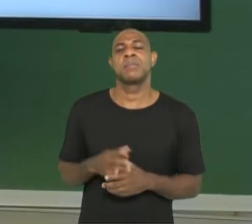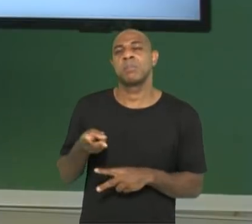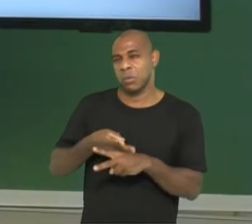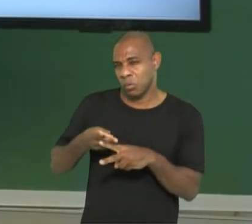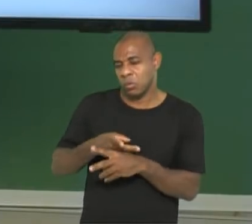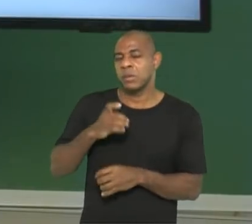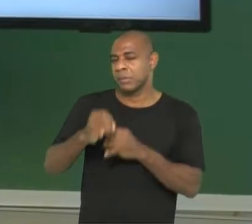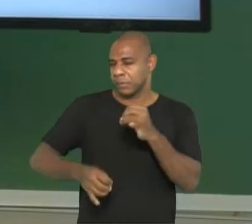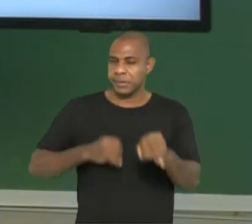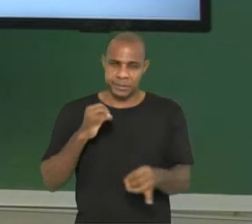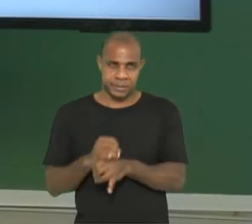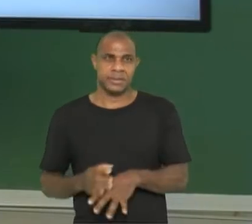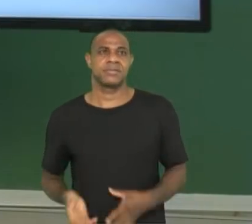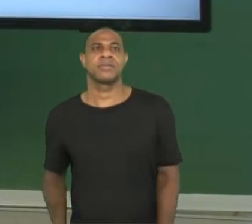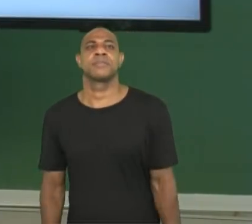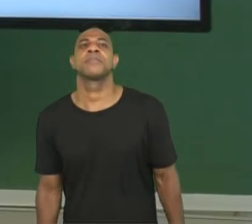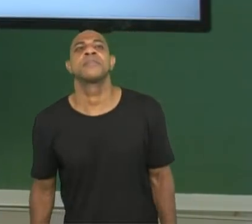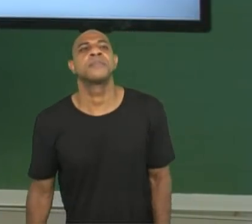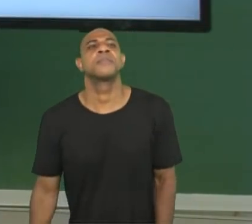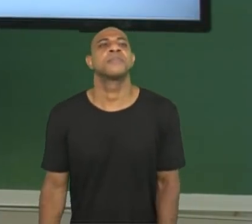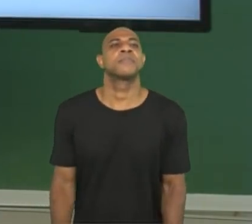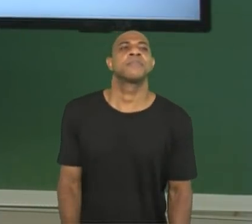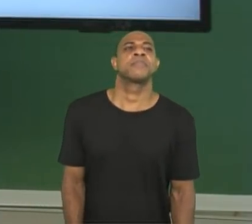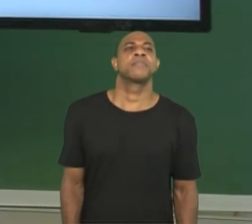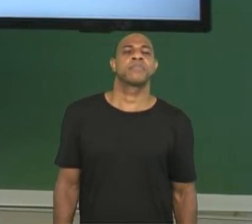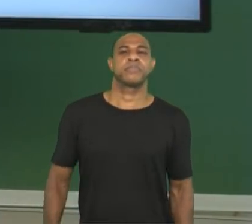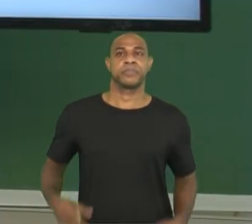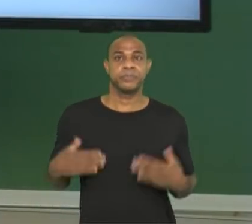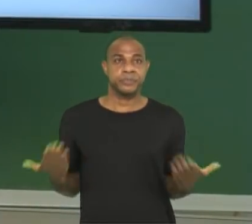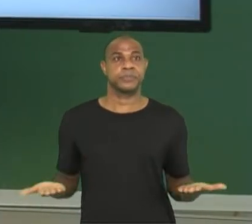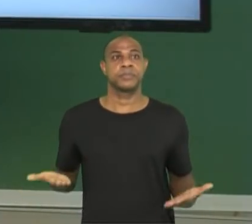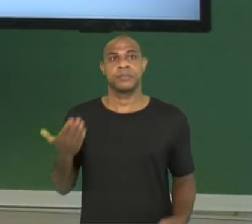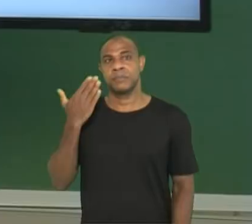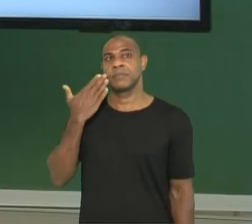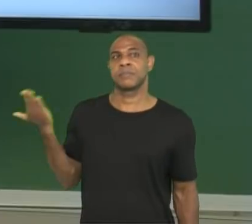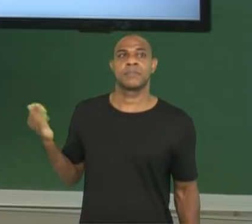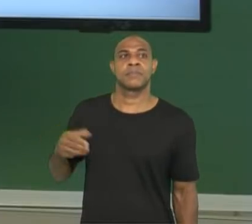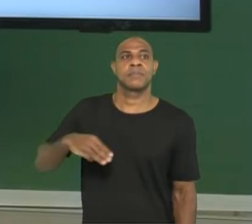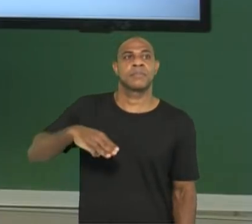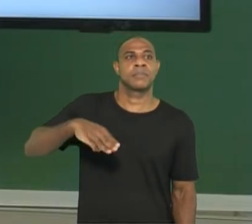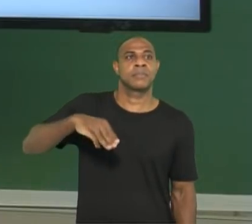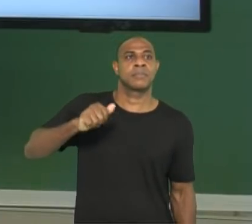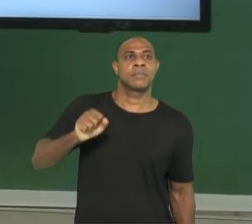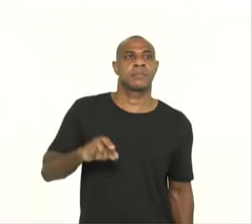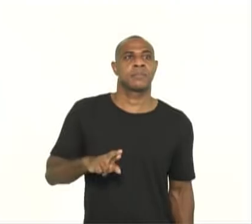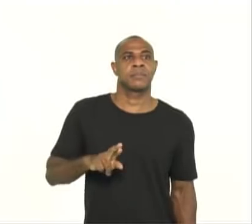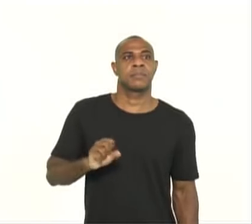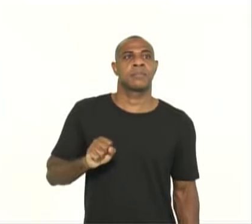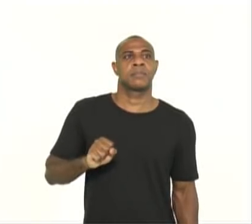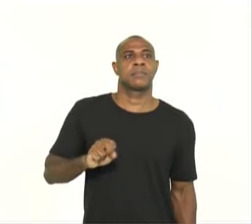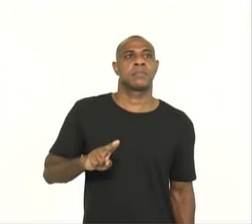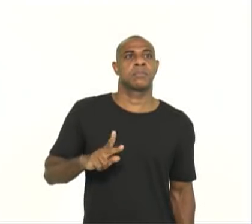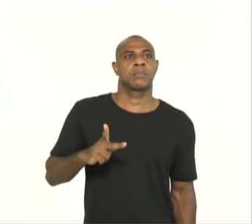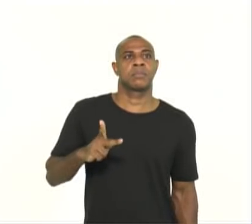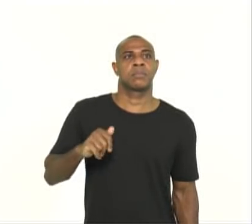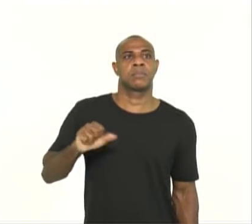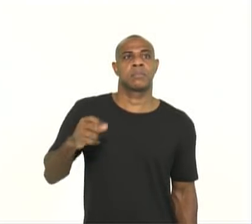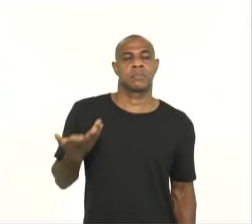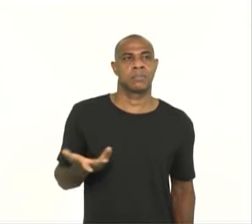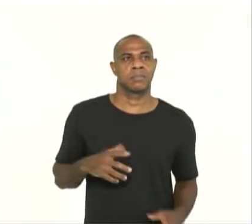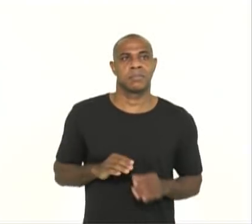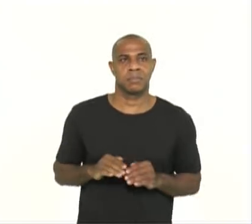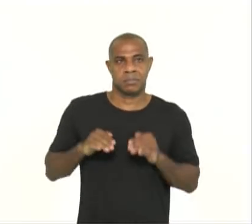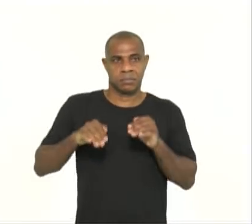mais informações sobre ornitorrincos. Nós temos os marsupiais, que podem ser representados pelos cangurus,